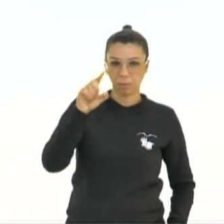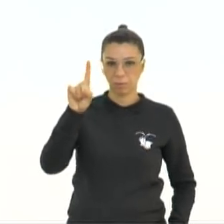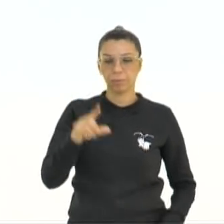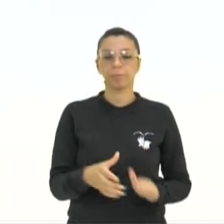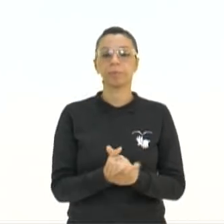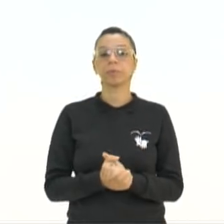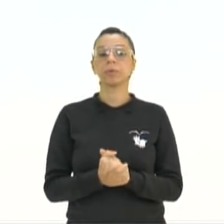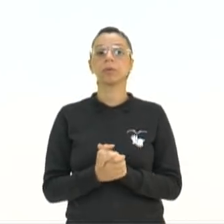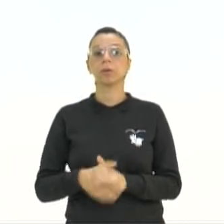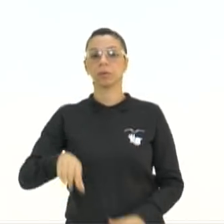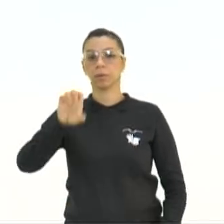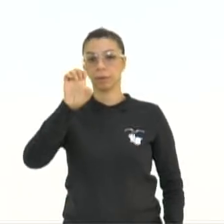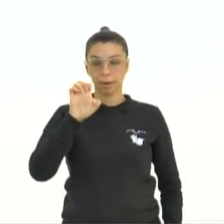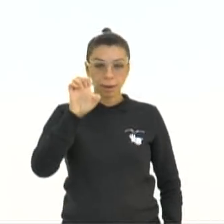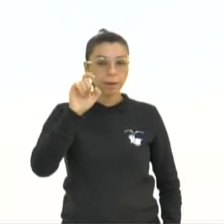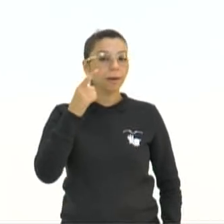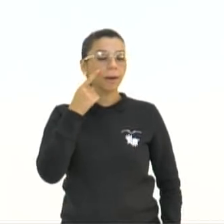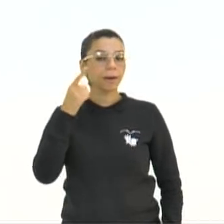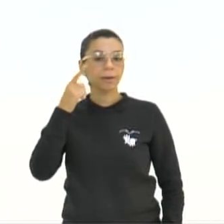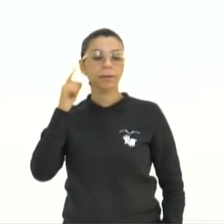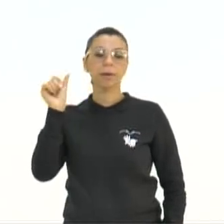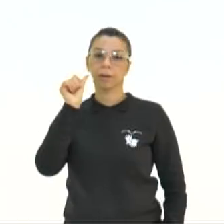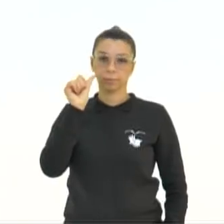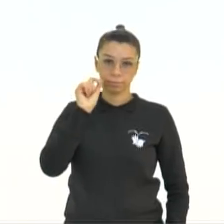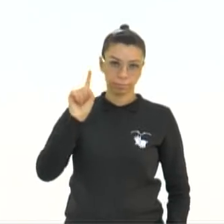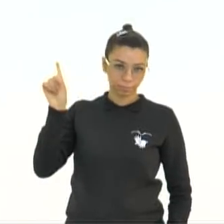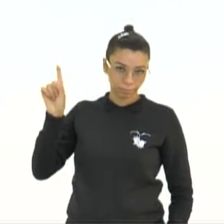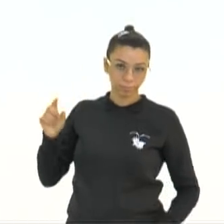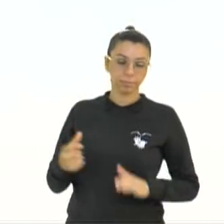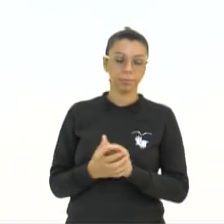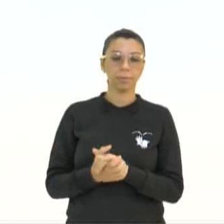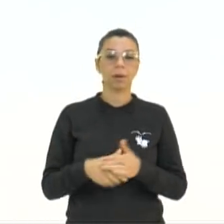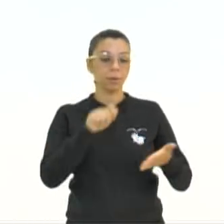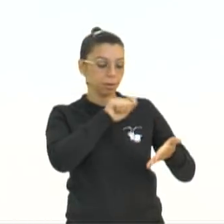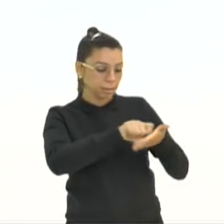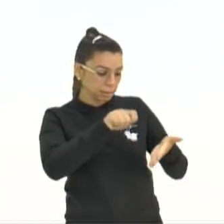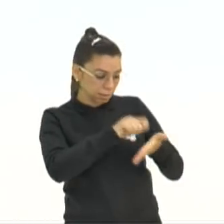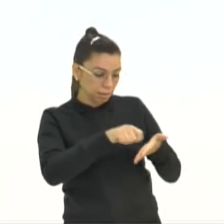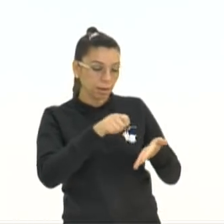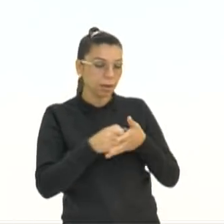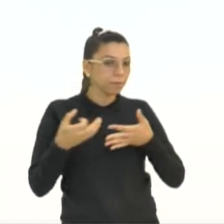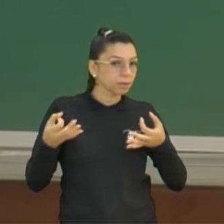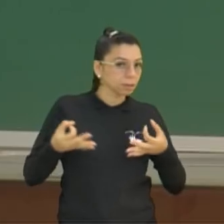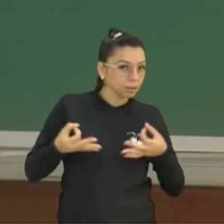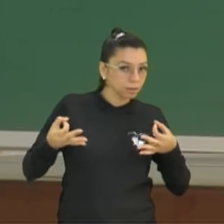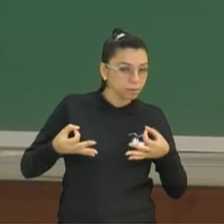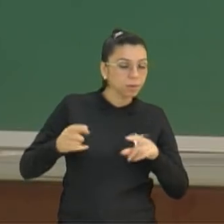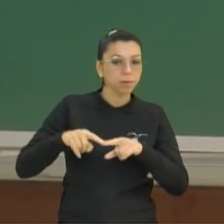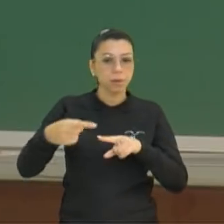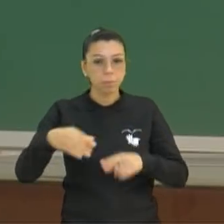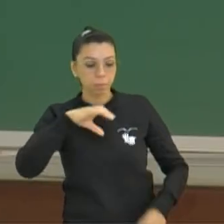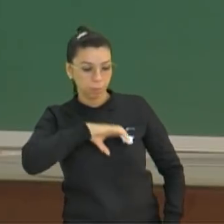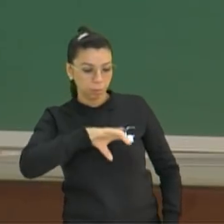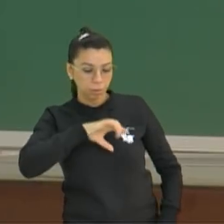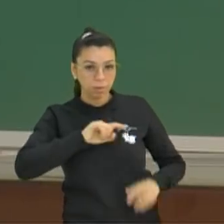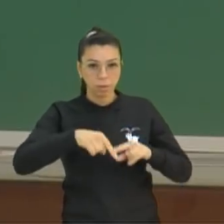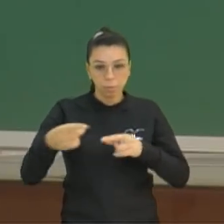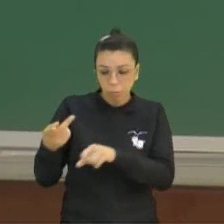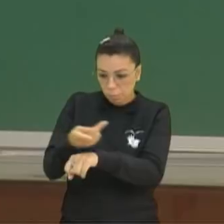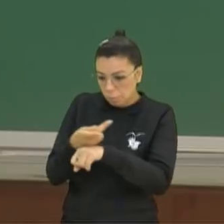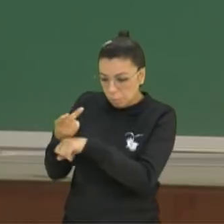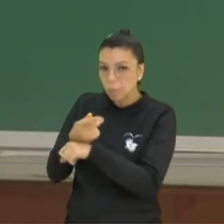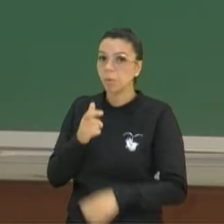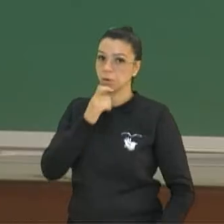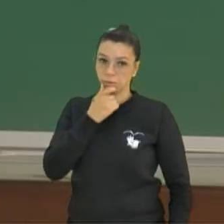certo? Vê se você escreveu certinho, se não, escreve em português e depois vai lá passar para o inglês, tá? Então vamos